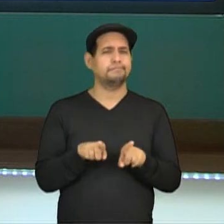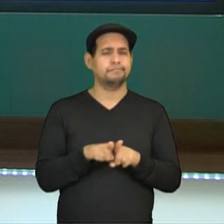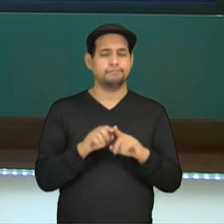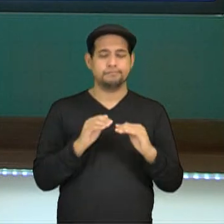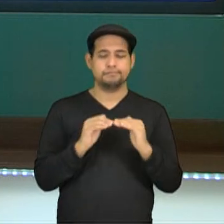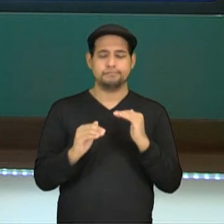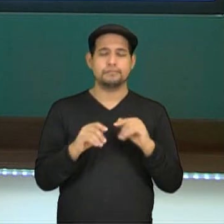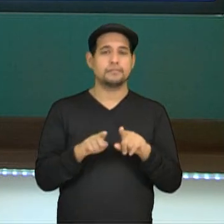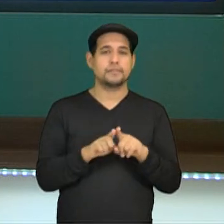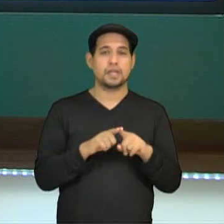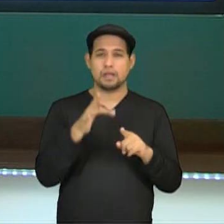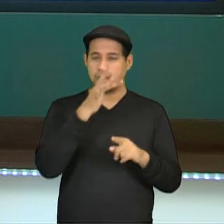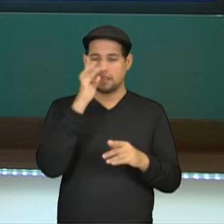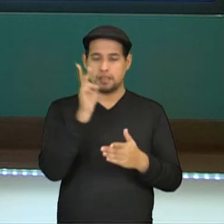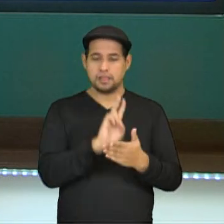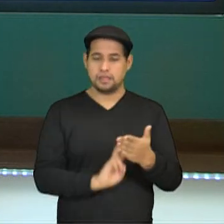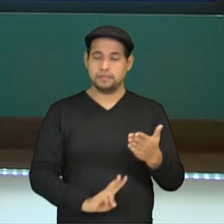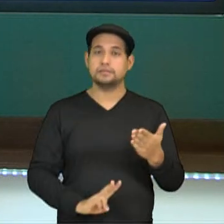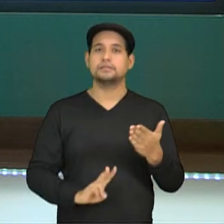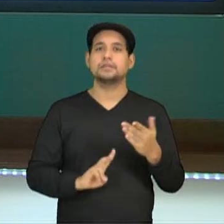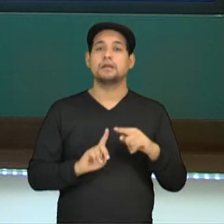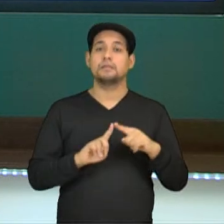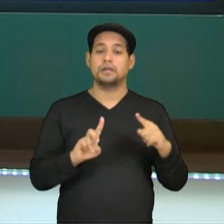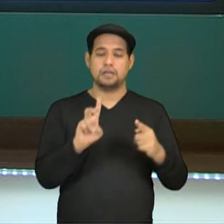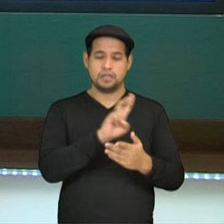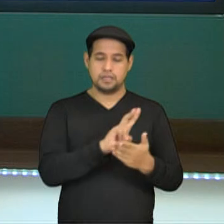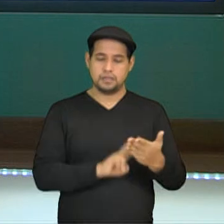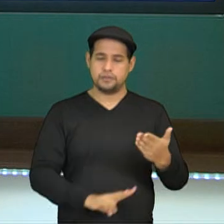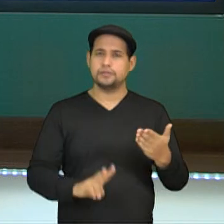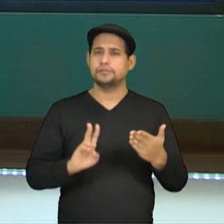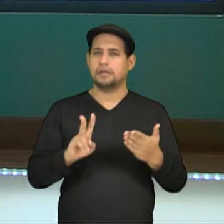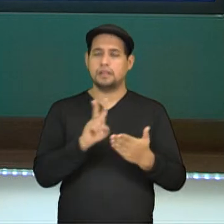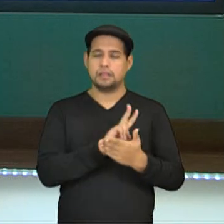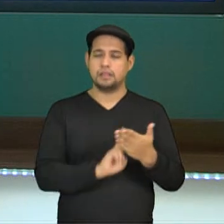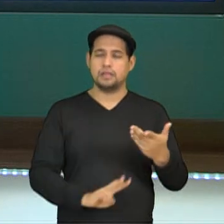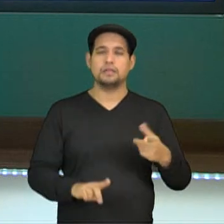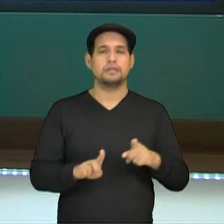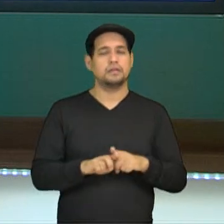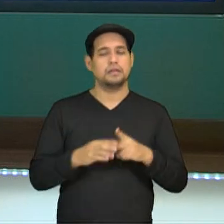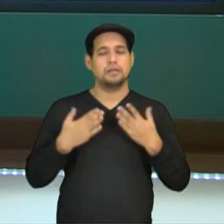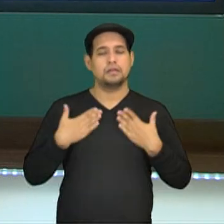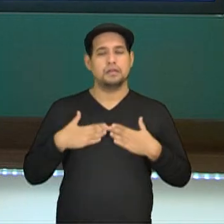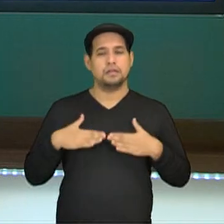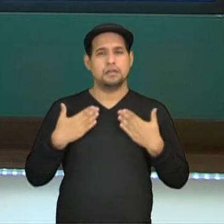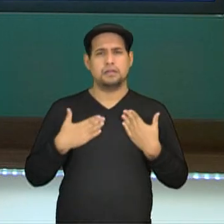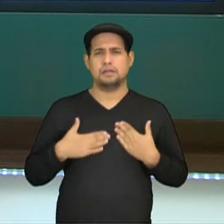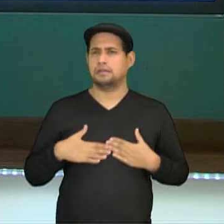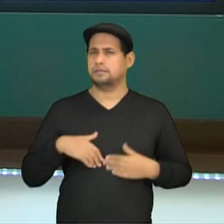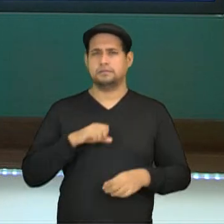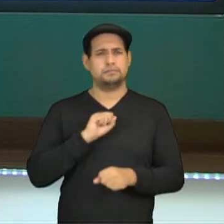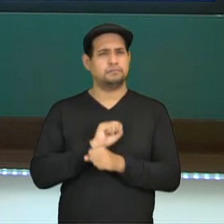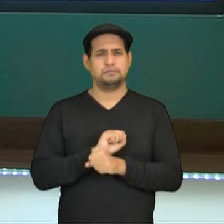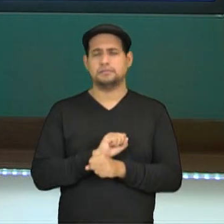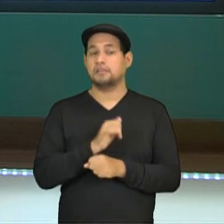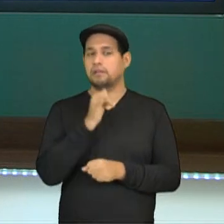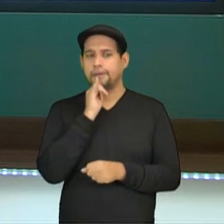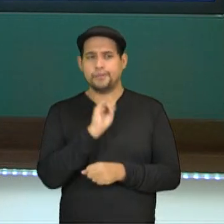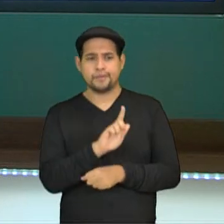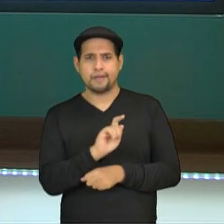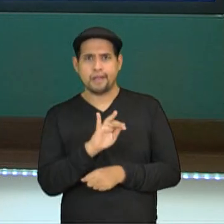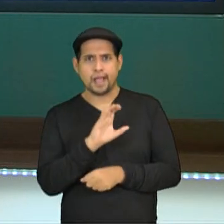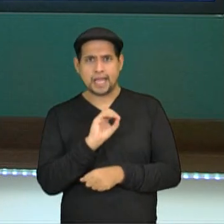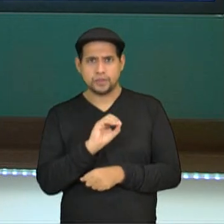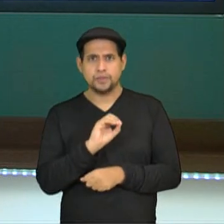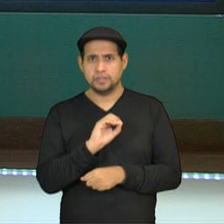com a expectativa do leitor, né? Então, o leitor, lendo ali de uma forma, né, tranquila, não espera que o gato,